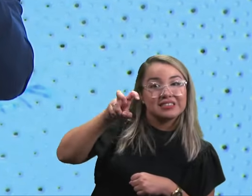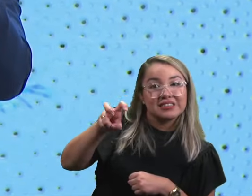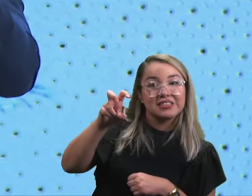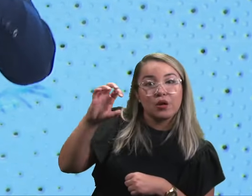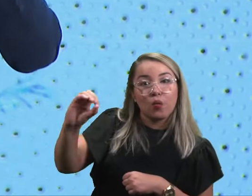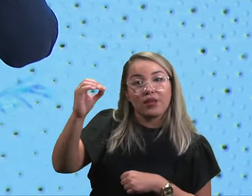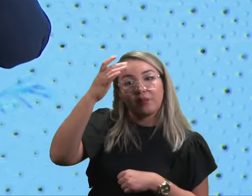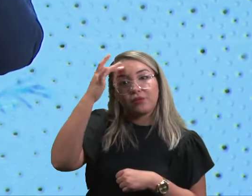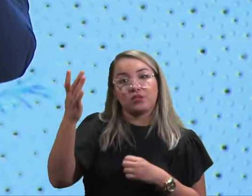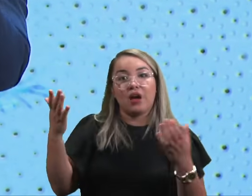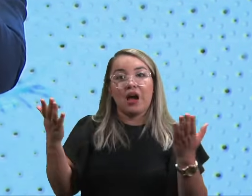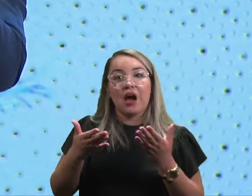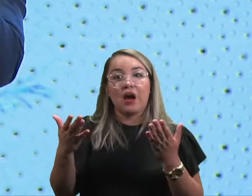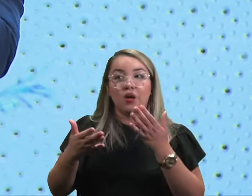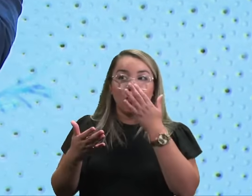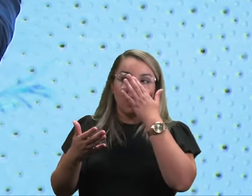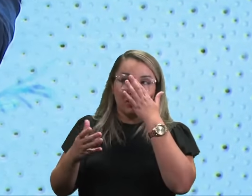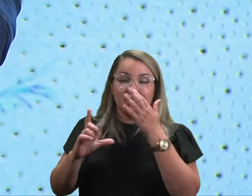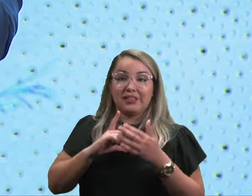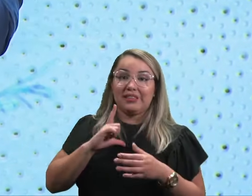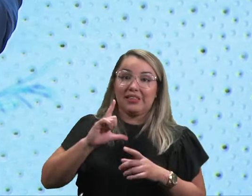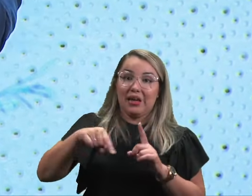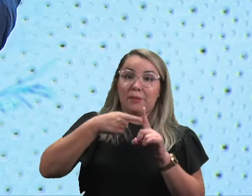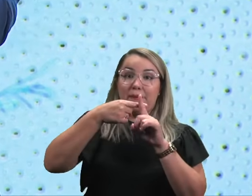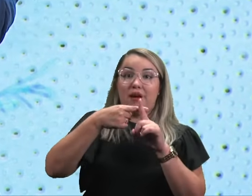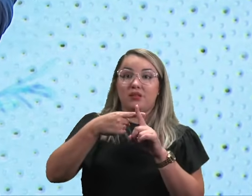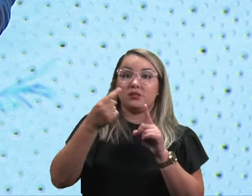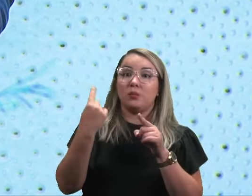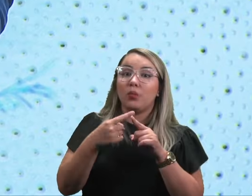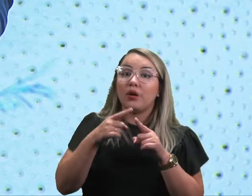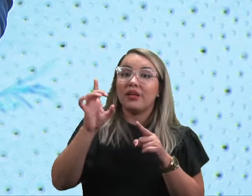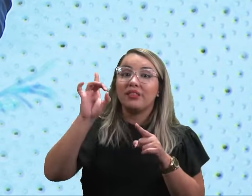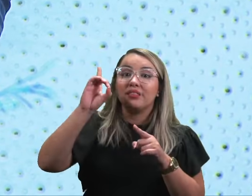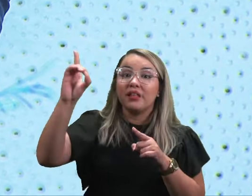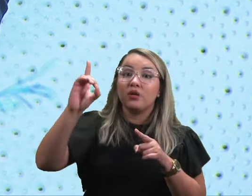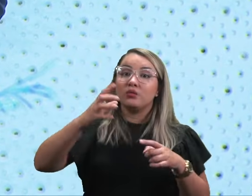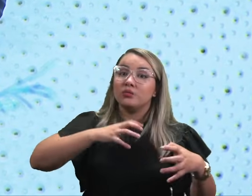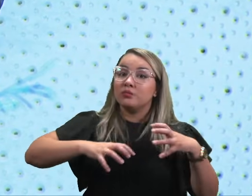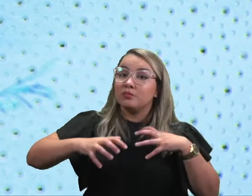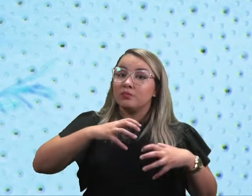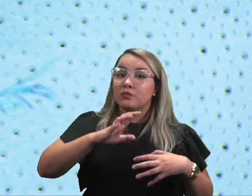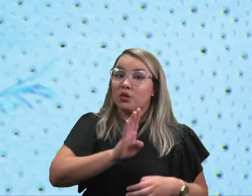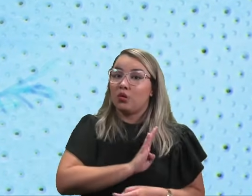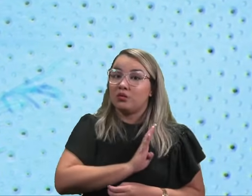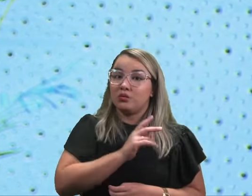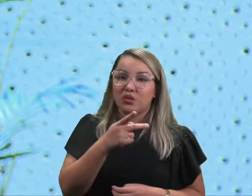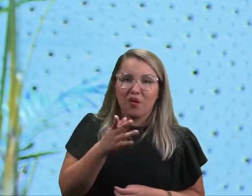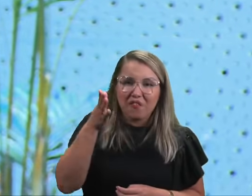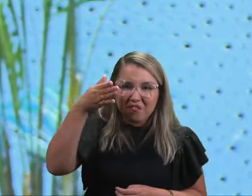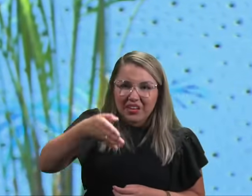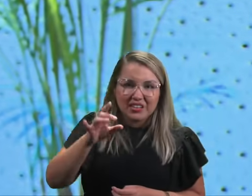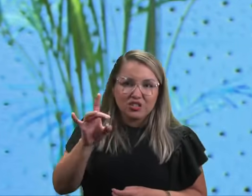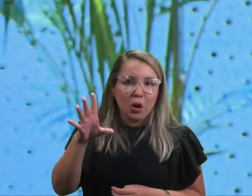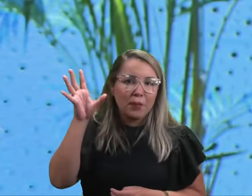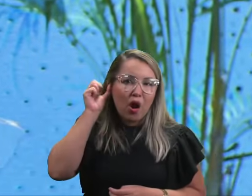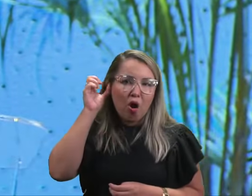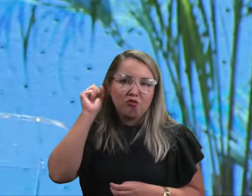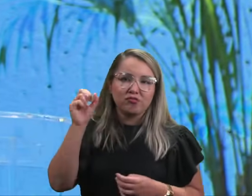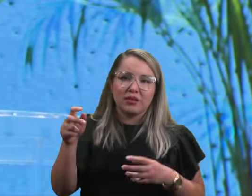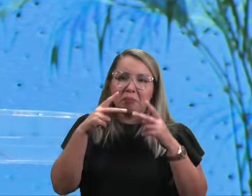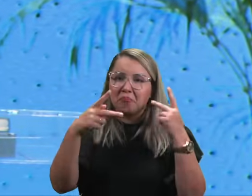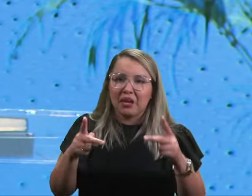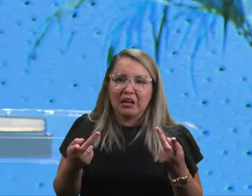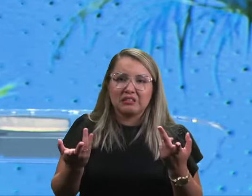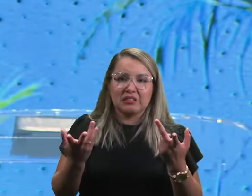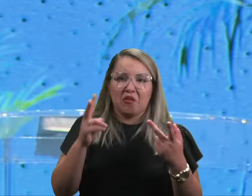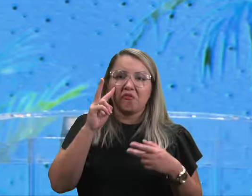mais. Sabe por quê? Porque Deus tem despertado no coração seu, não de vir aqui para ouvir um sermão,